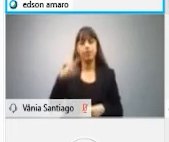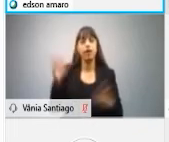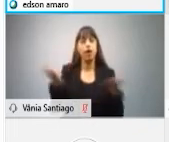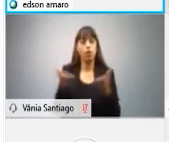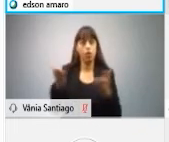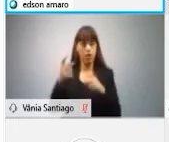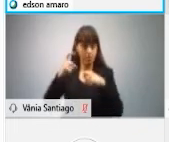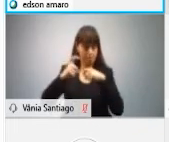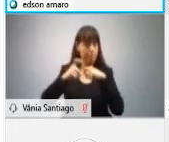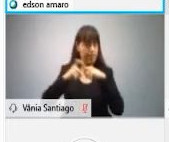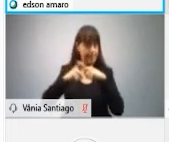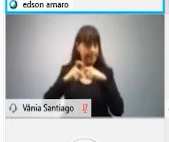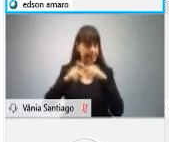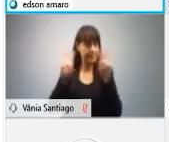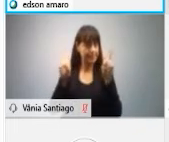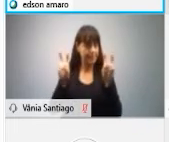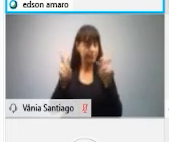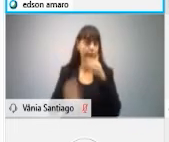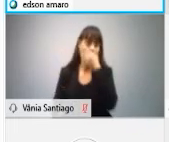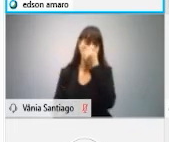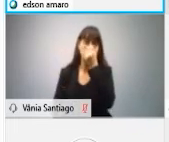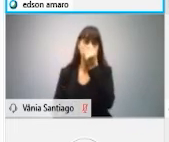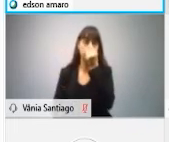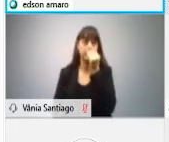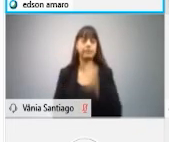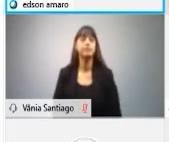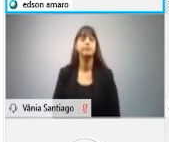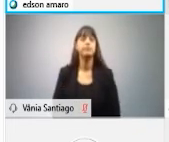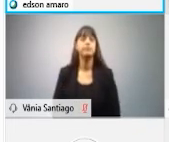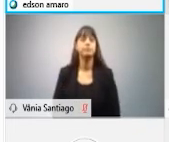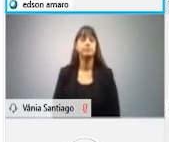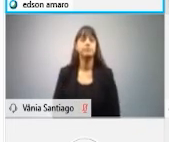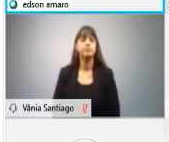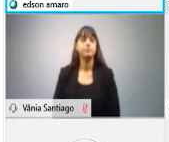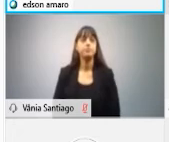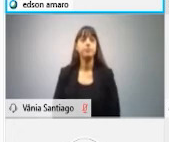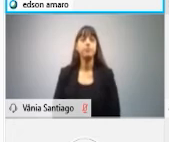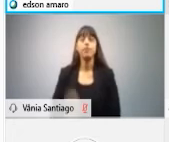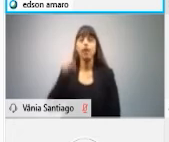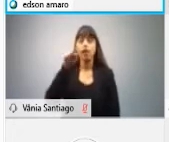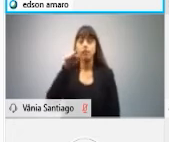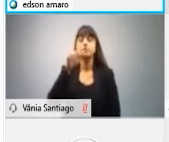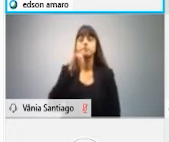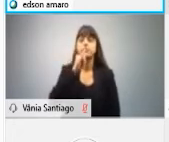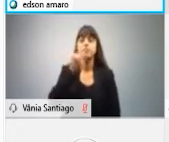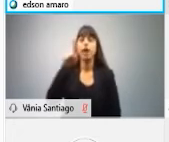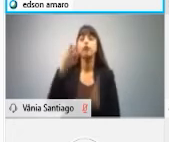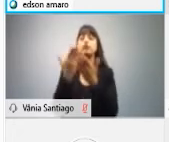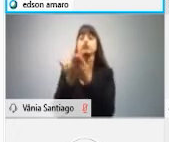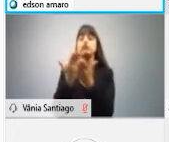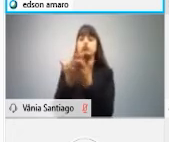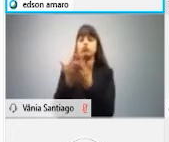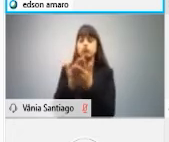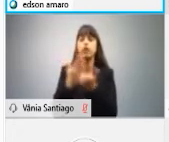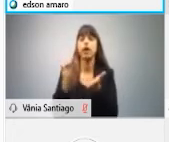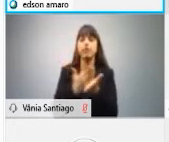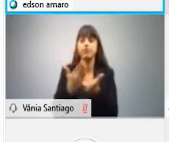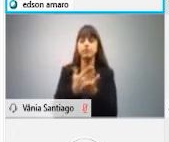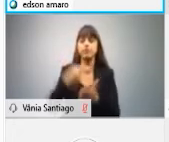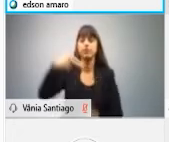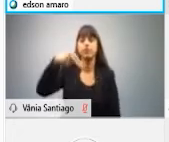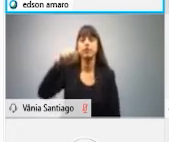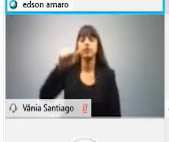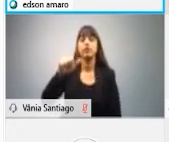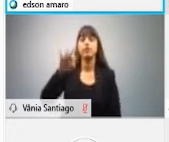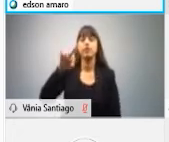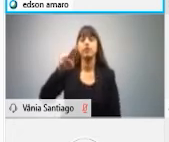exemplo. Então, esse exemplo aqui é um estudo que foi publicado na Nature, uma revista bastante reconhecida nas ciências, e o